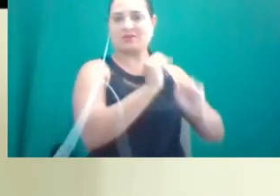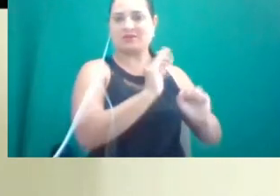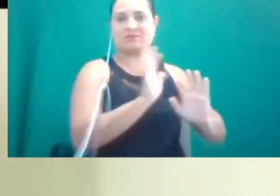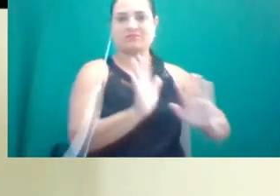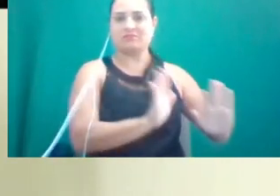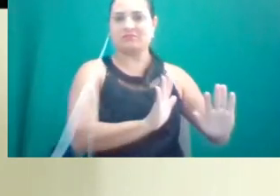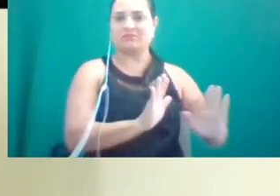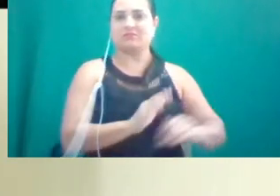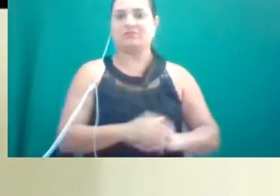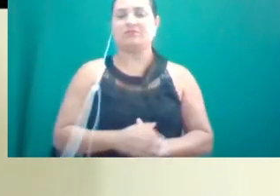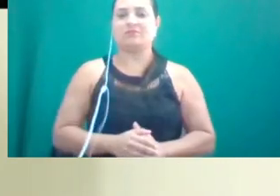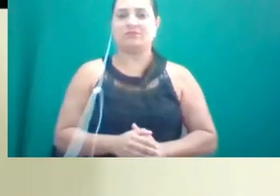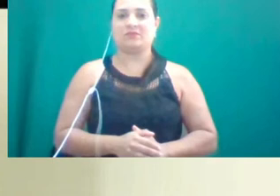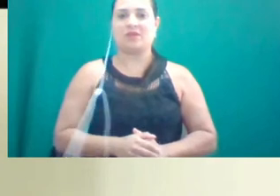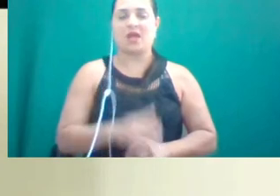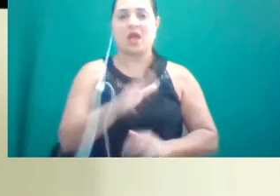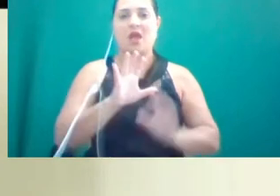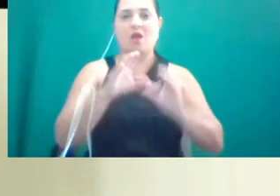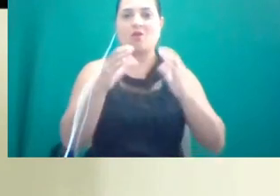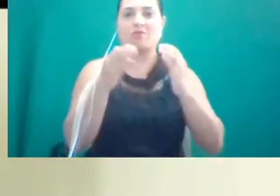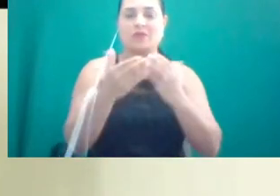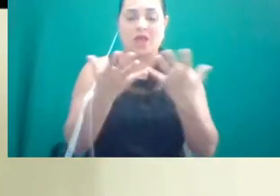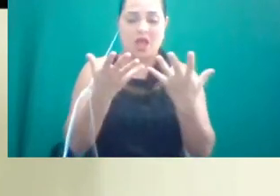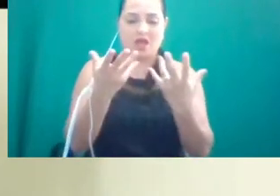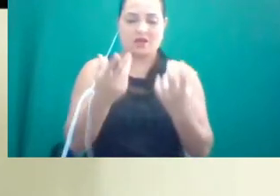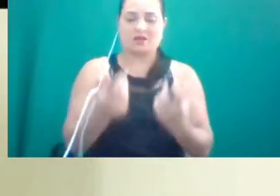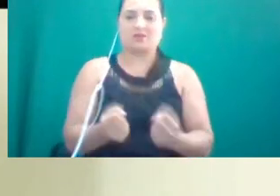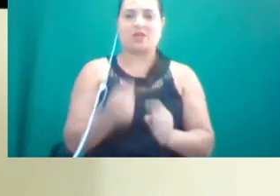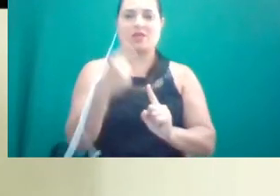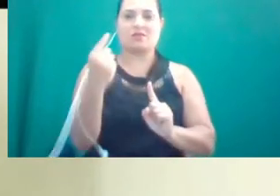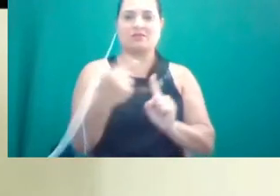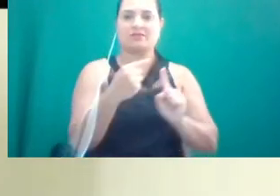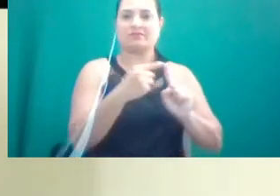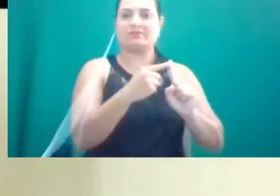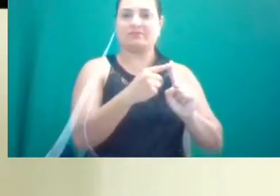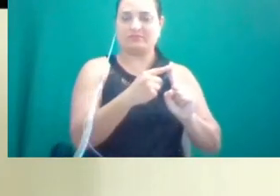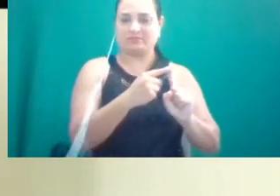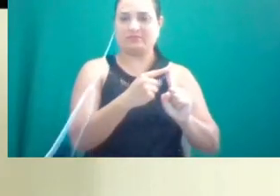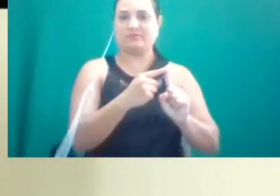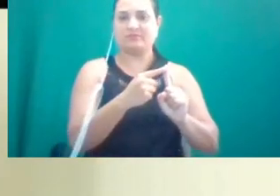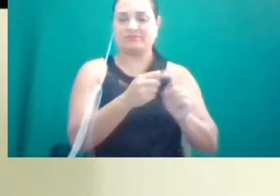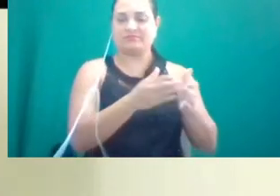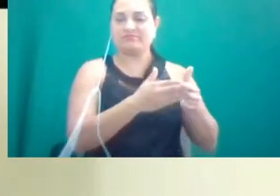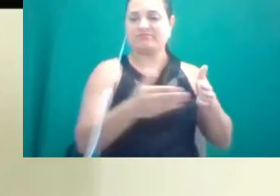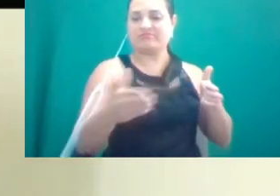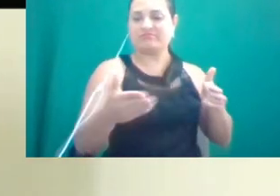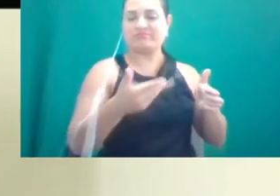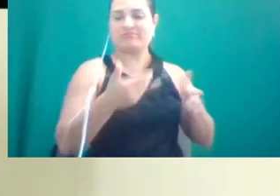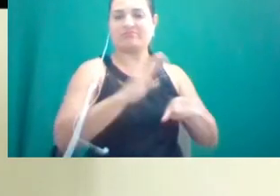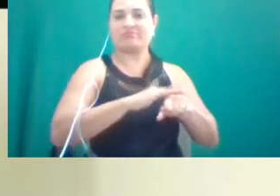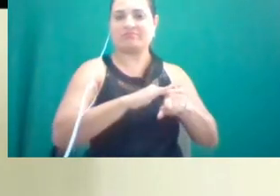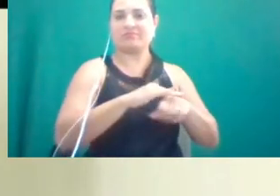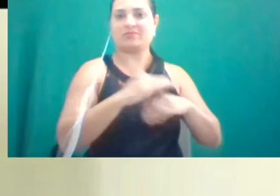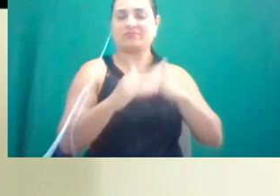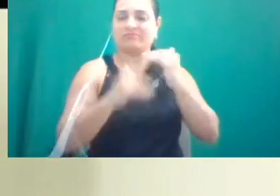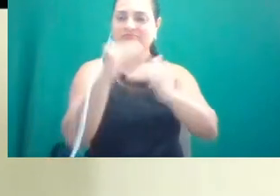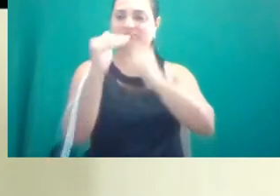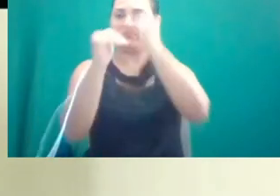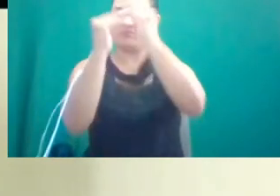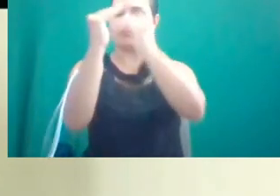honrar os ensinamentos que recebi, não poupando esforço para ajudar a aplicação de técnicas adequadas e racionais que visem sempre a grandeza do